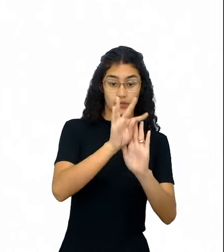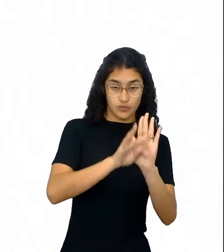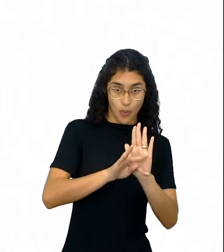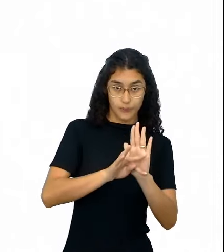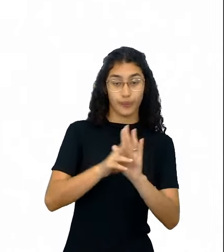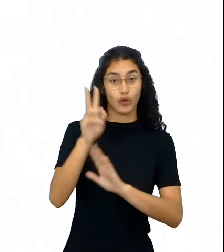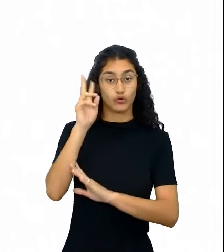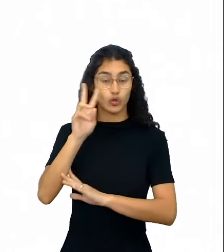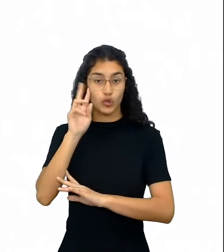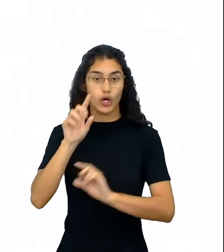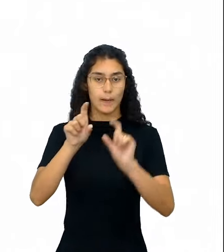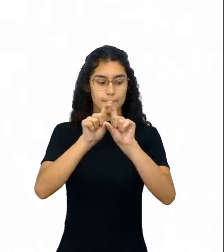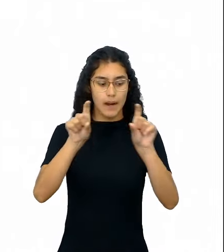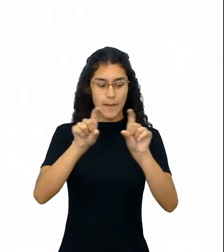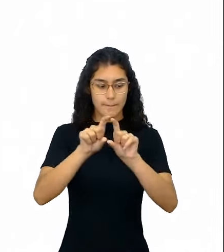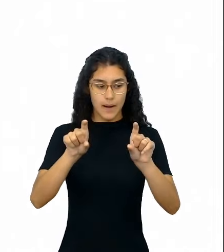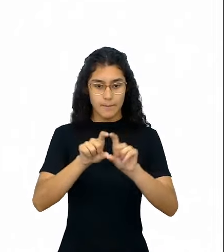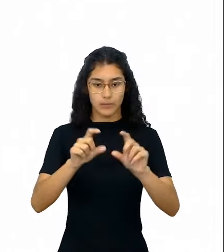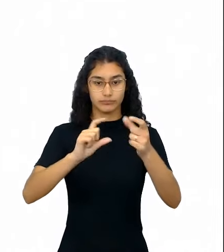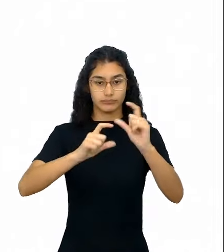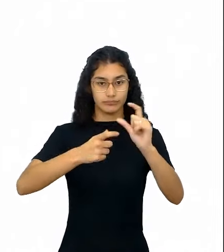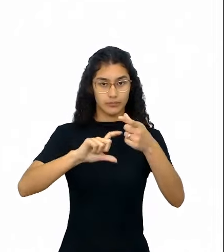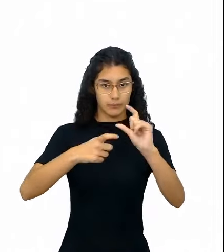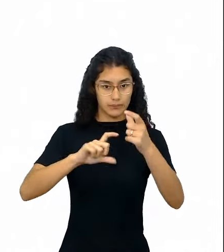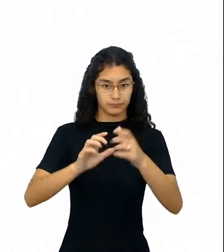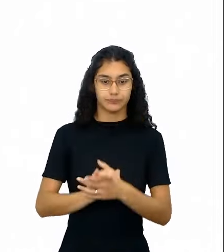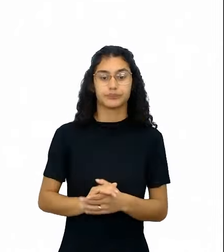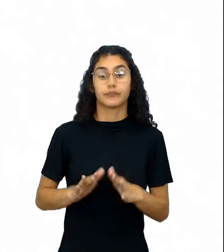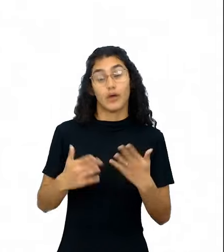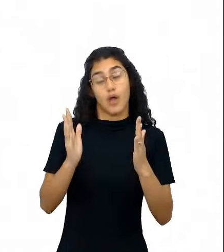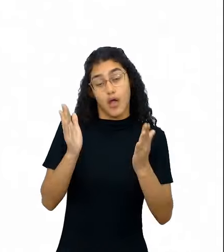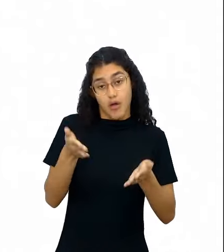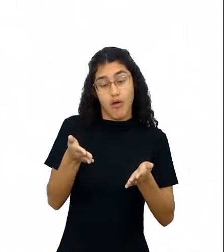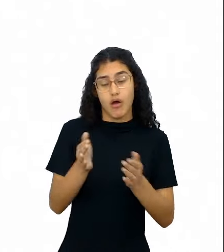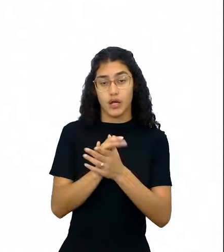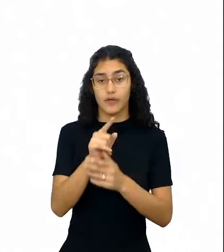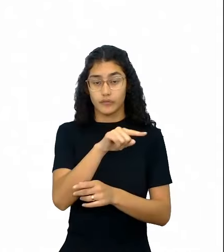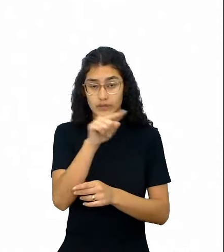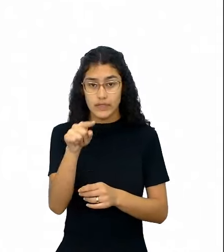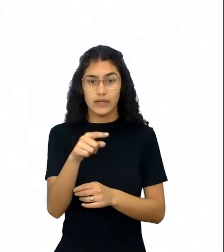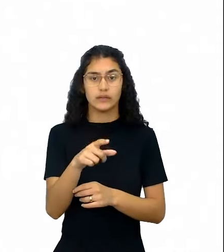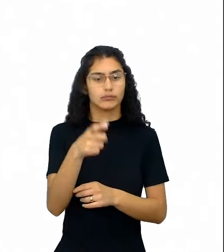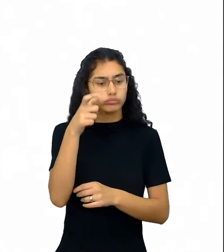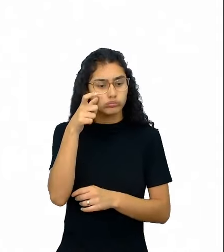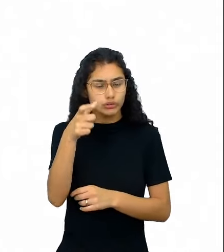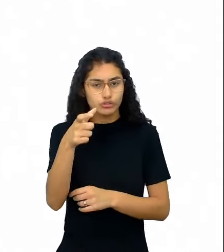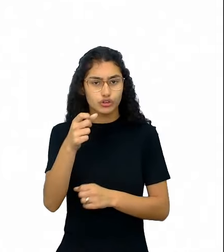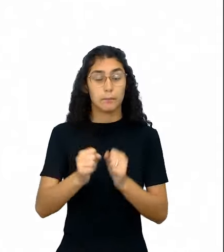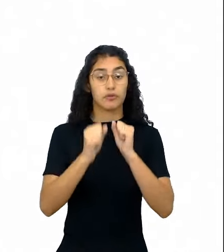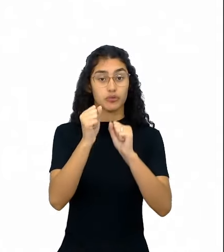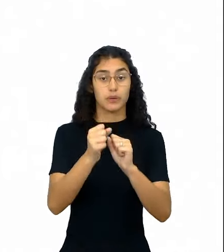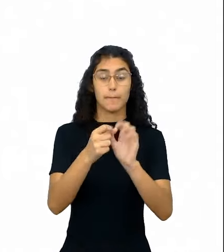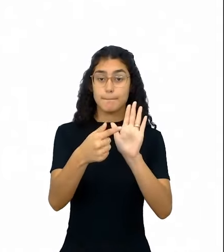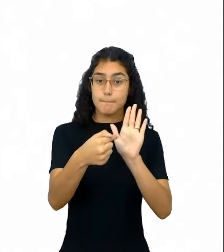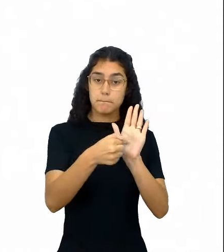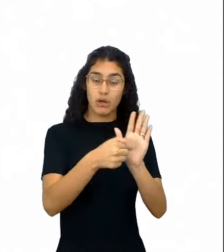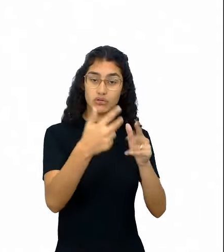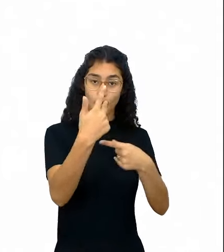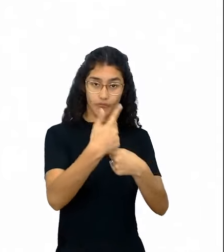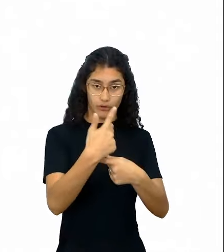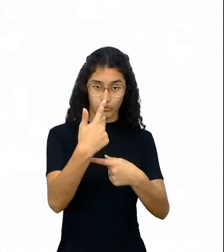textuais, história em quadrinhos e memes? Então, agora, aí, você que está aí do lado, eu pedi para que você desse um pause